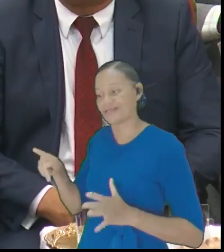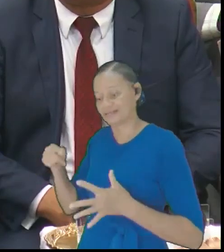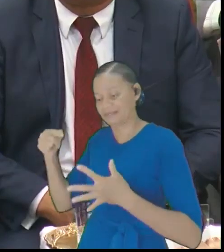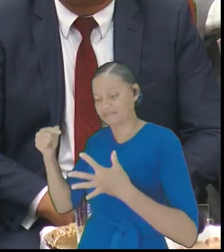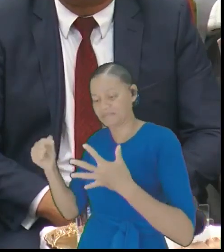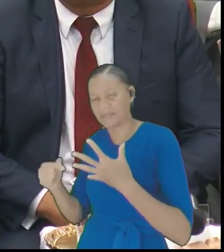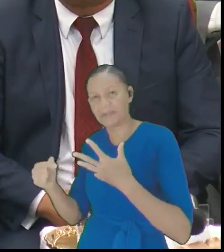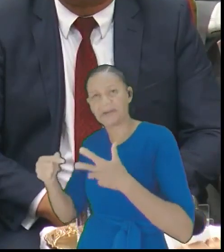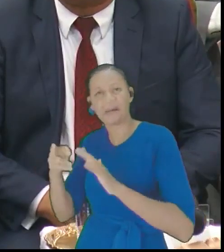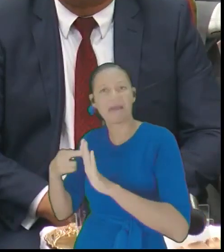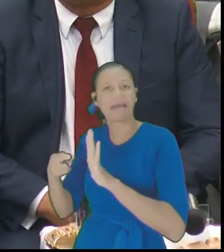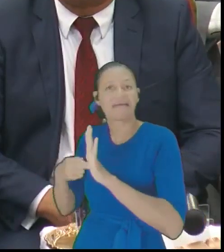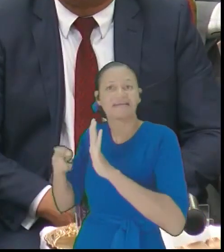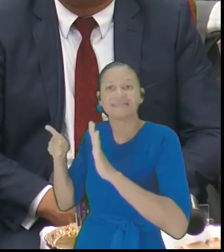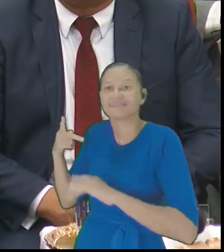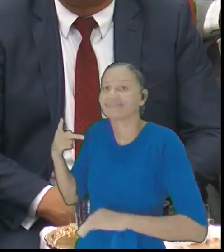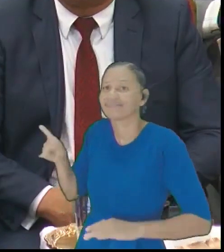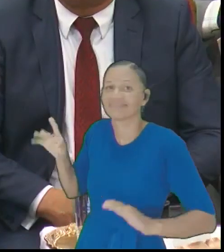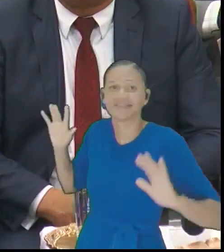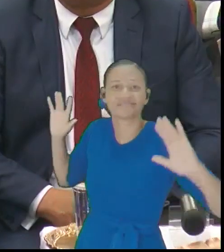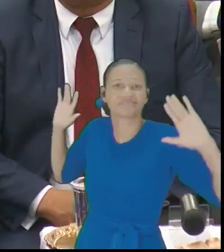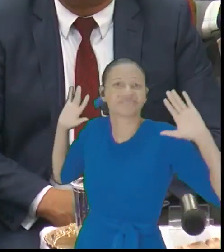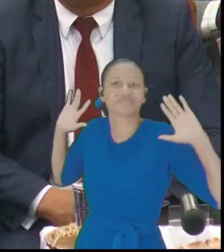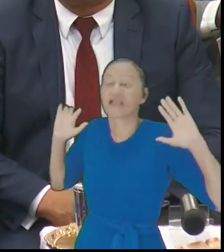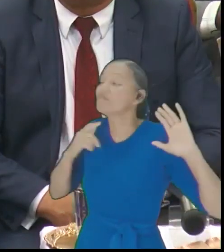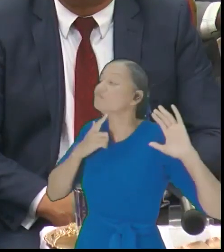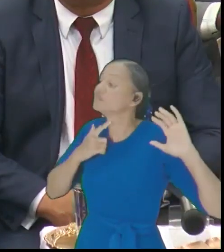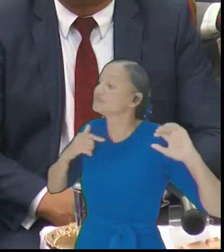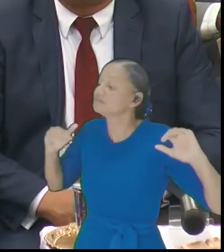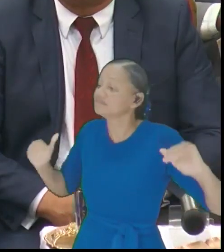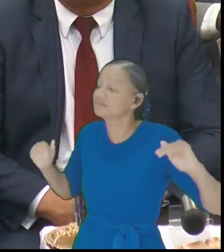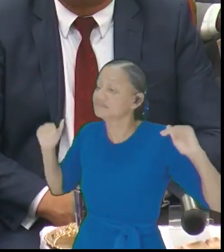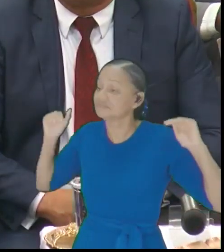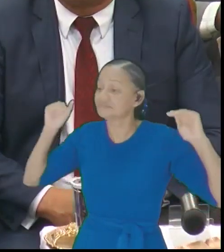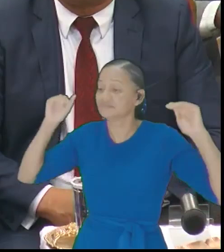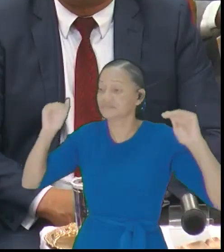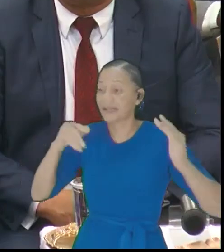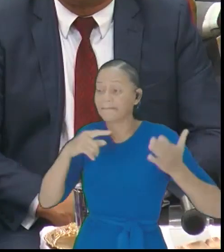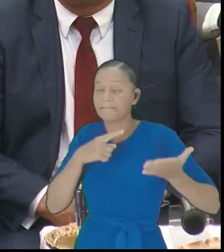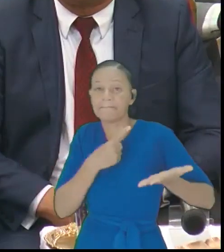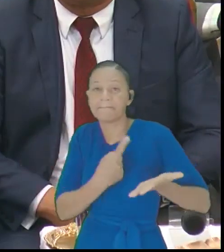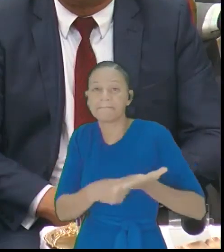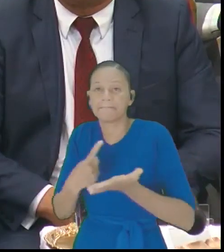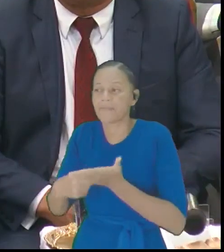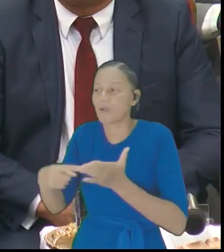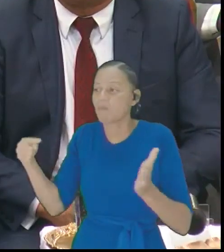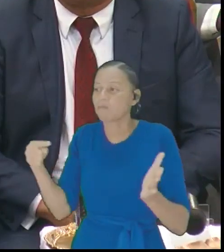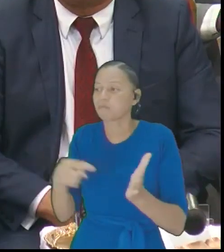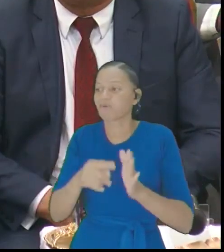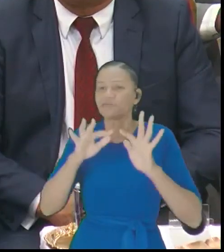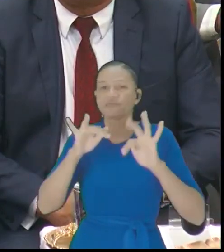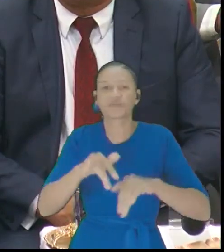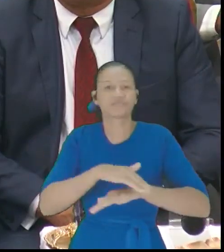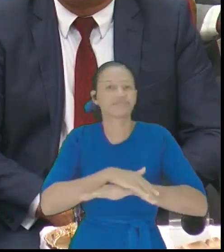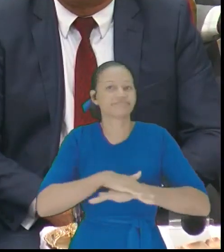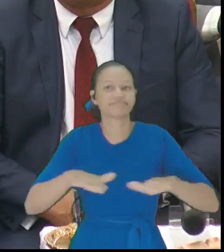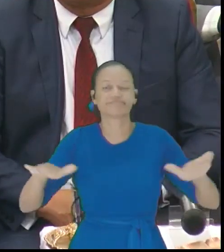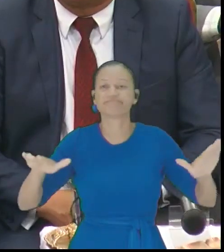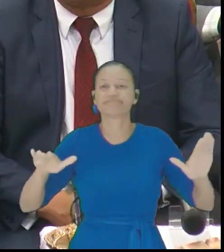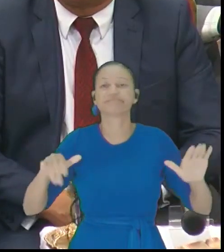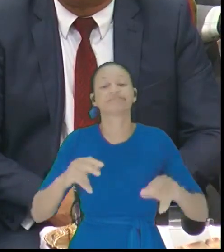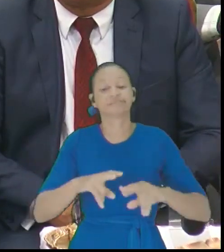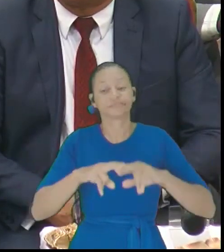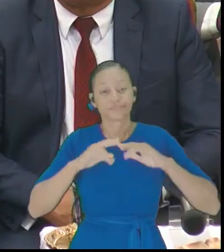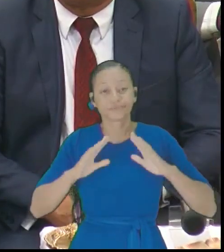irmão. A vontade soberana, ele estabelece e ponto final. Por